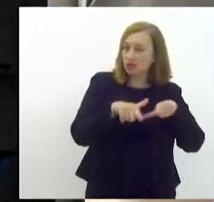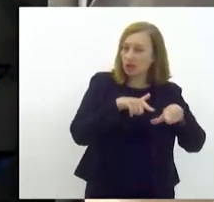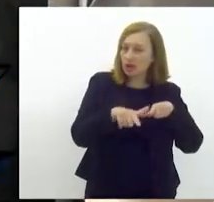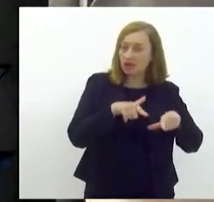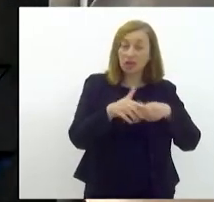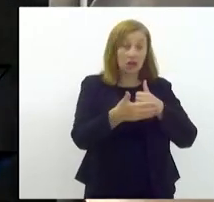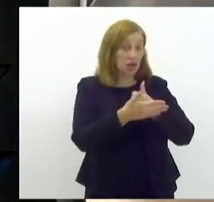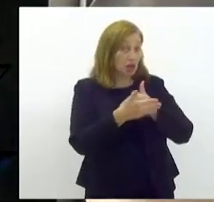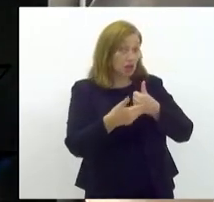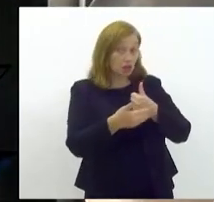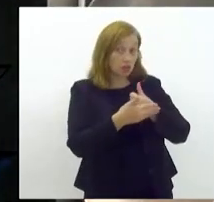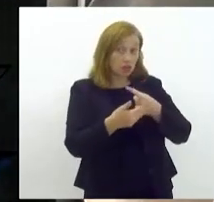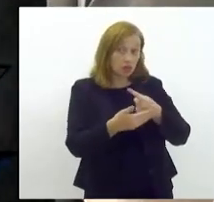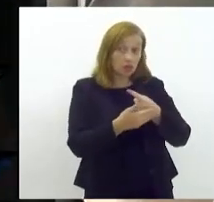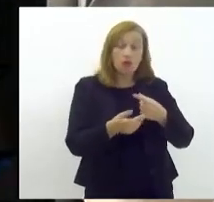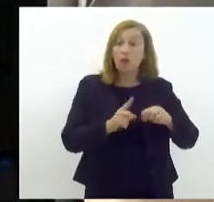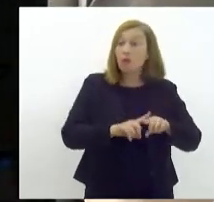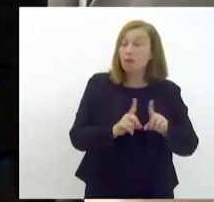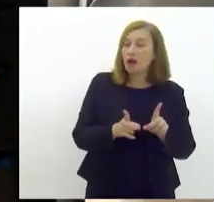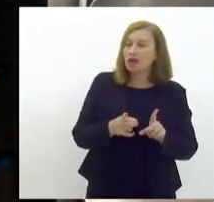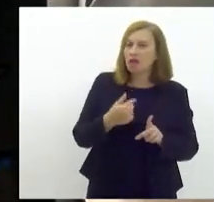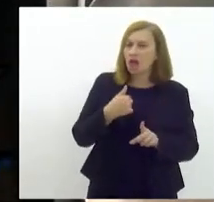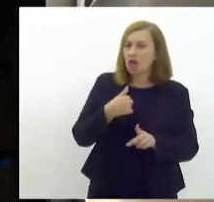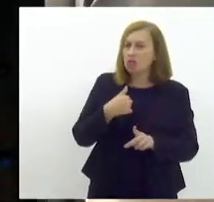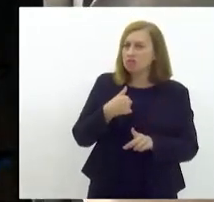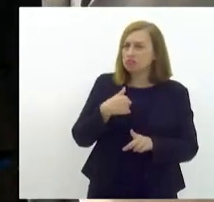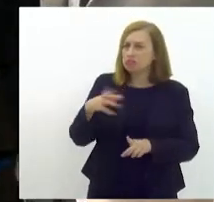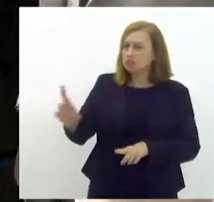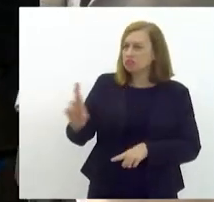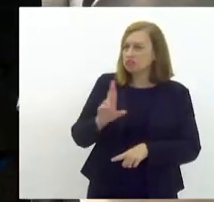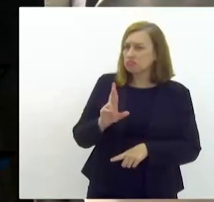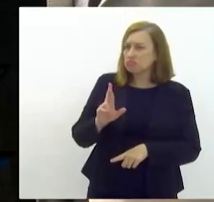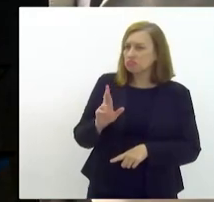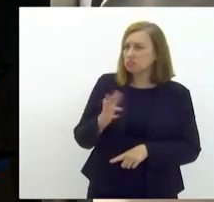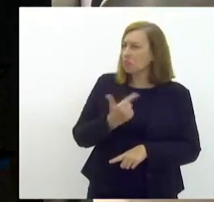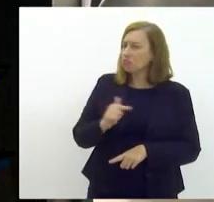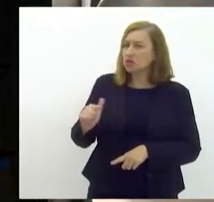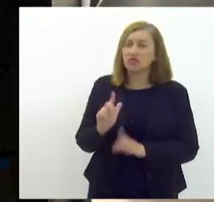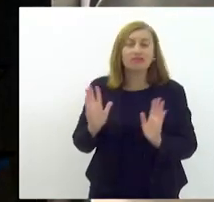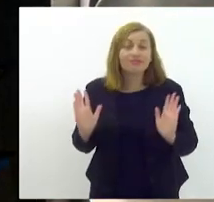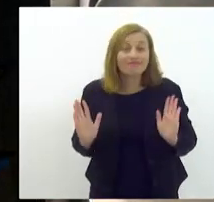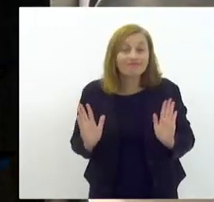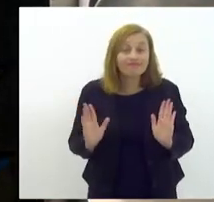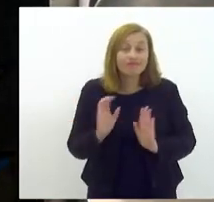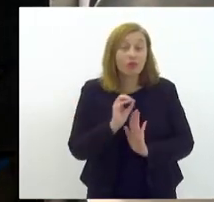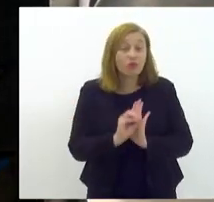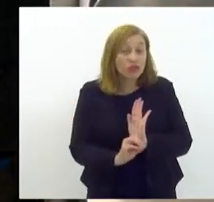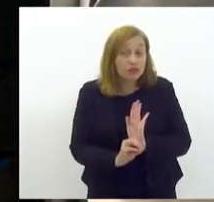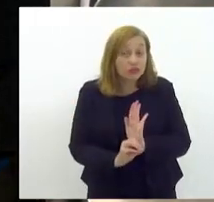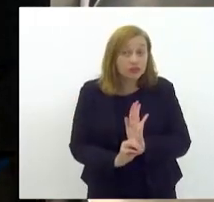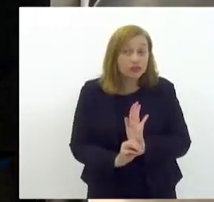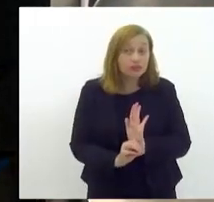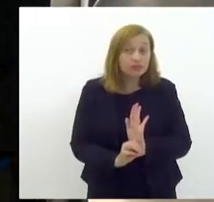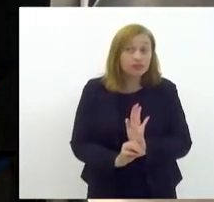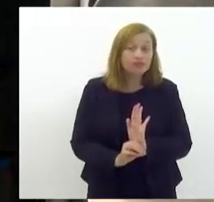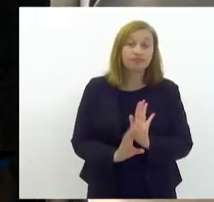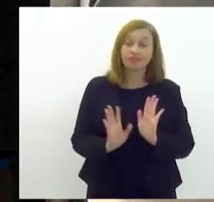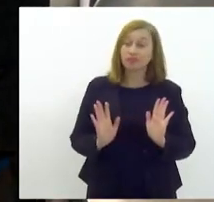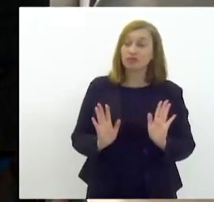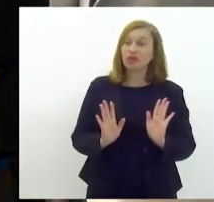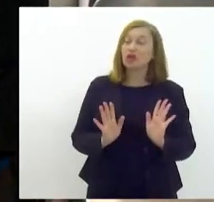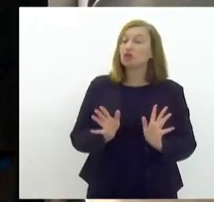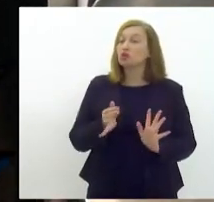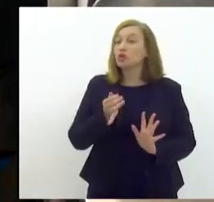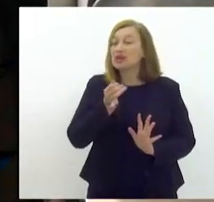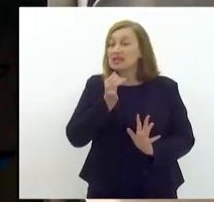gentil é cordial mas eu não tive resposta para esses ofícios eu estou dando um